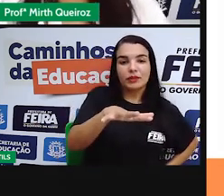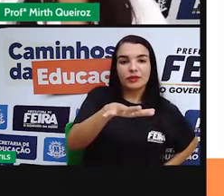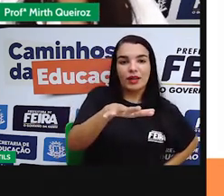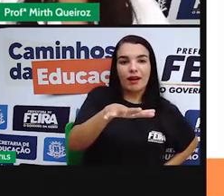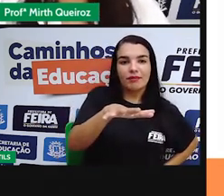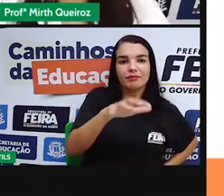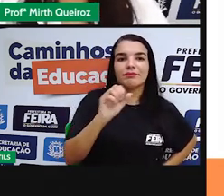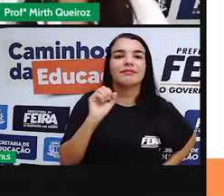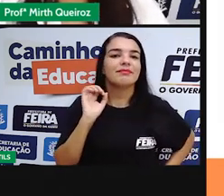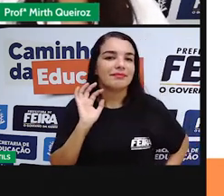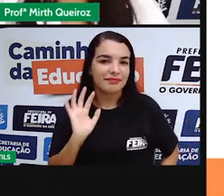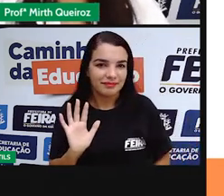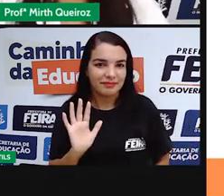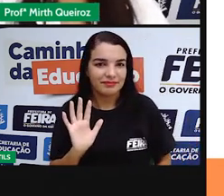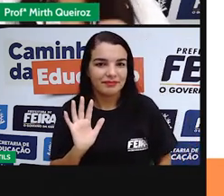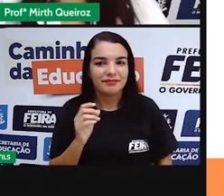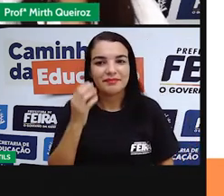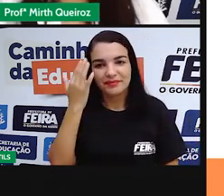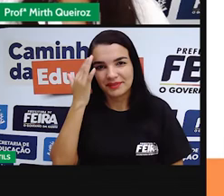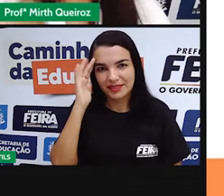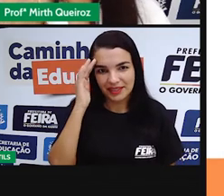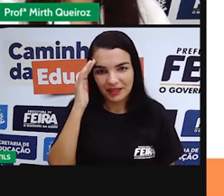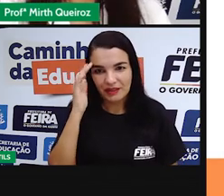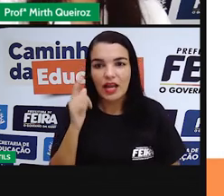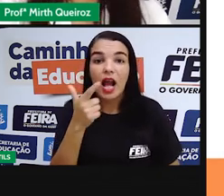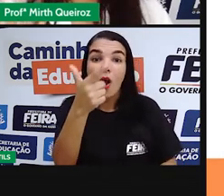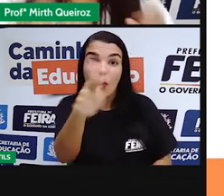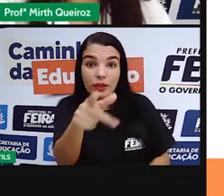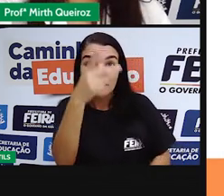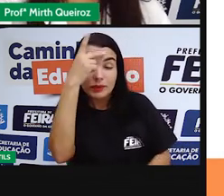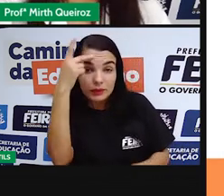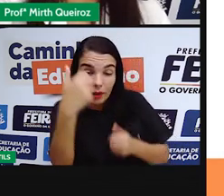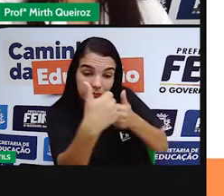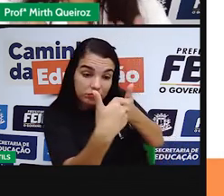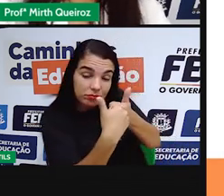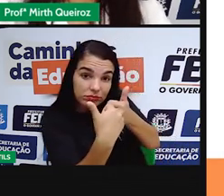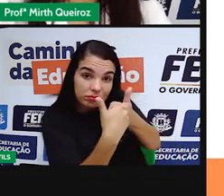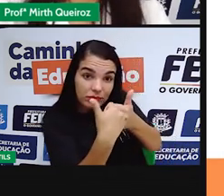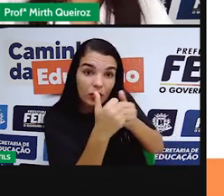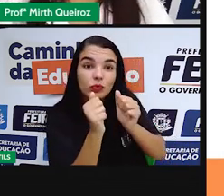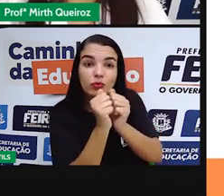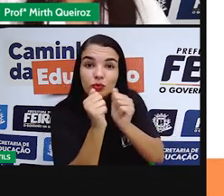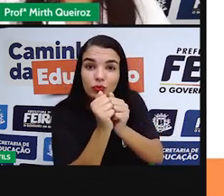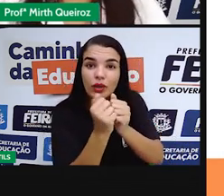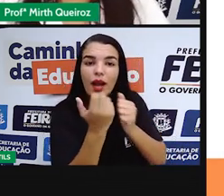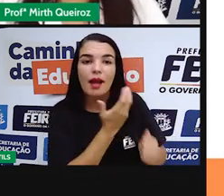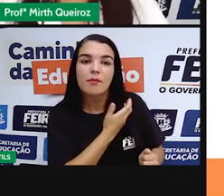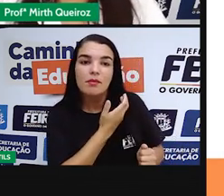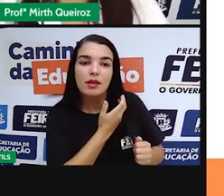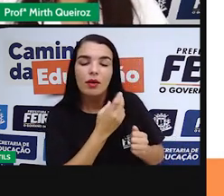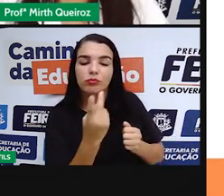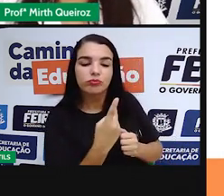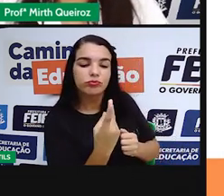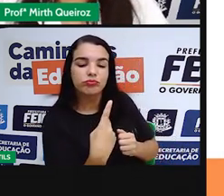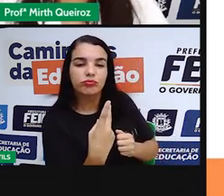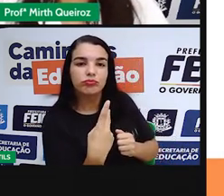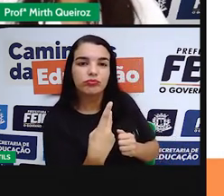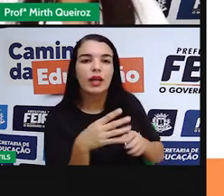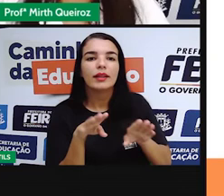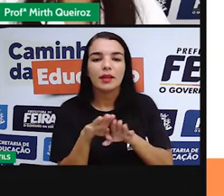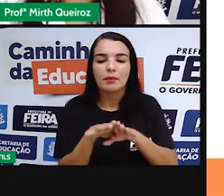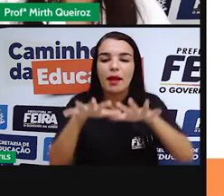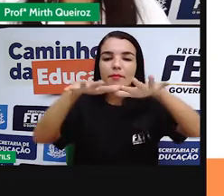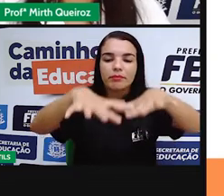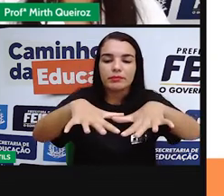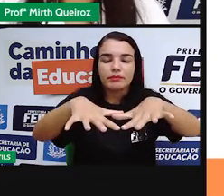vou colocar de dedos aqui da minha mão ao mesmo tempo. E a outra pessoa também tem que gritar junto comigo e colocar também as